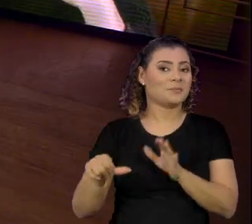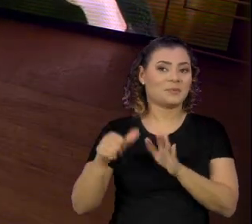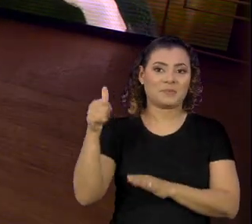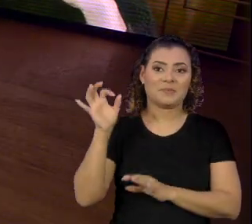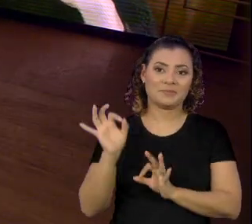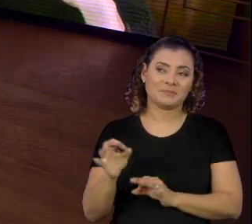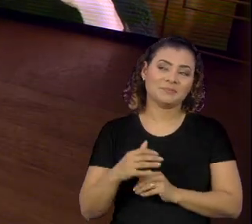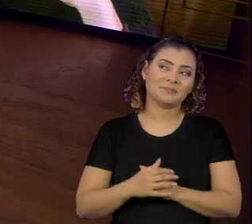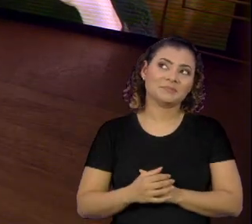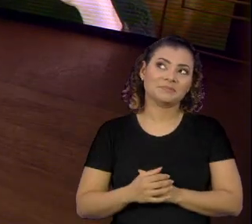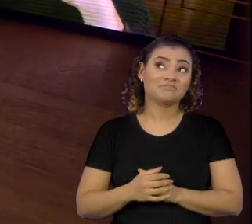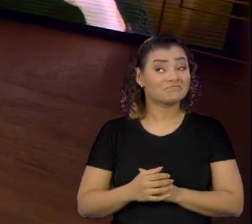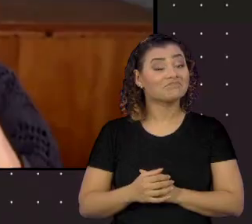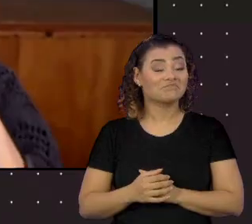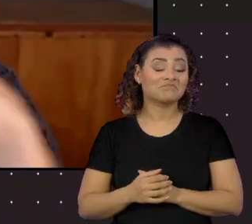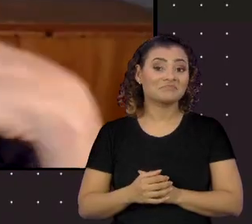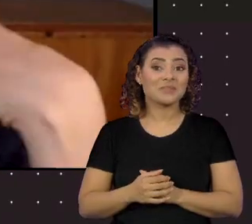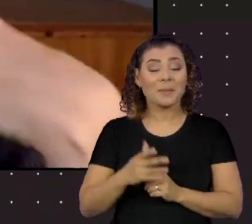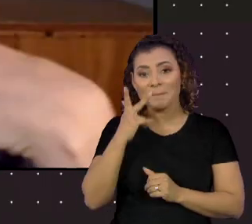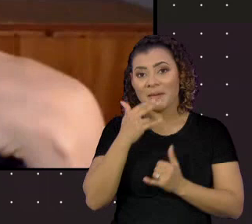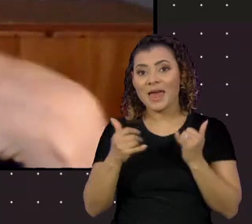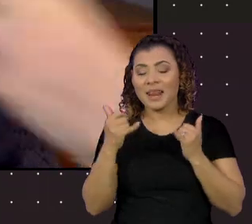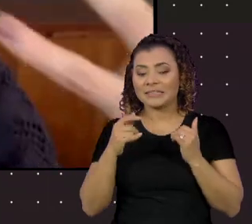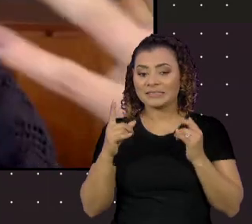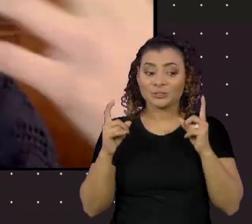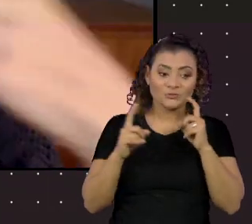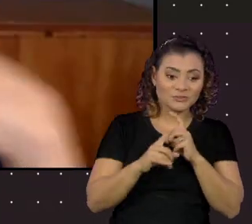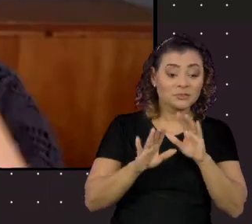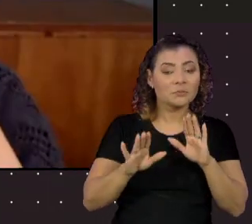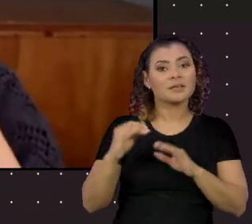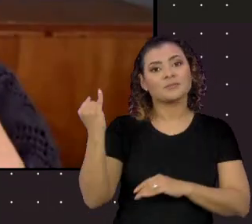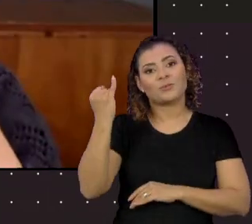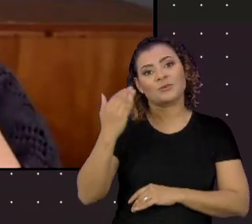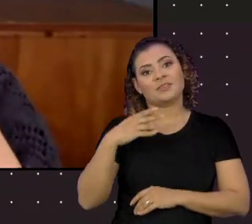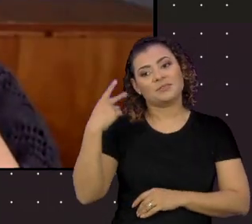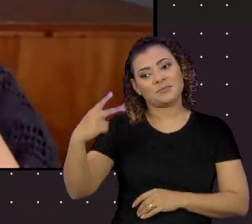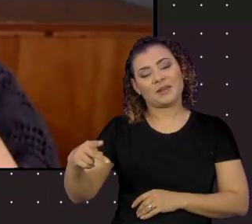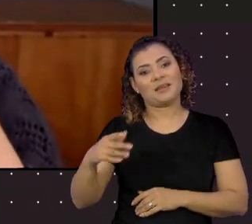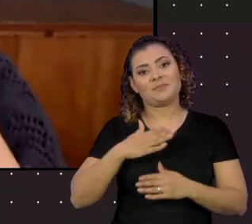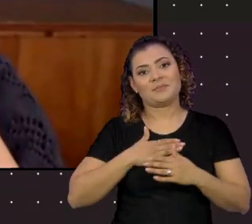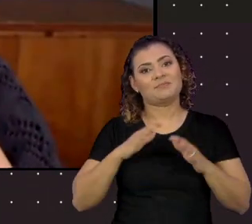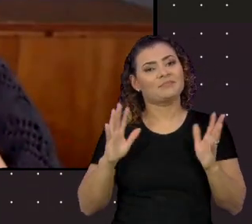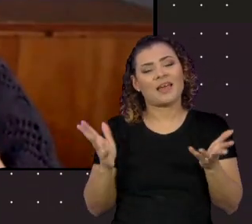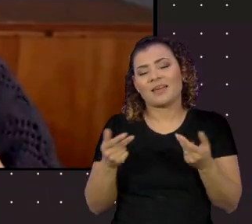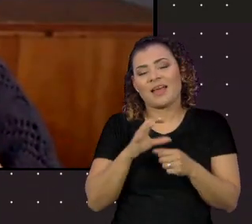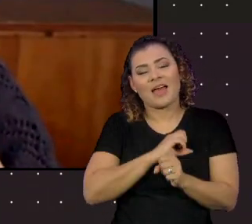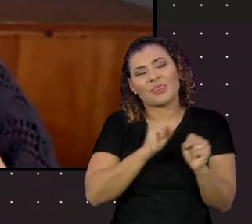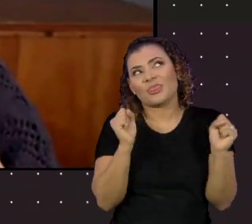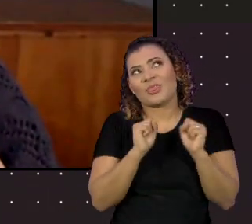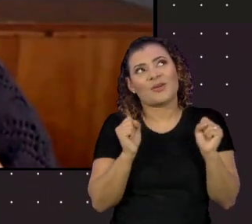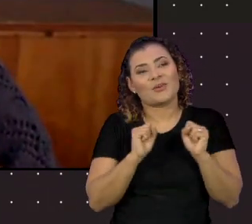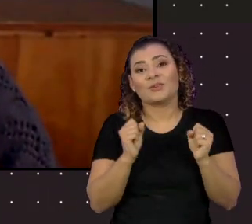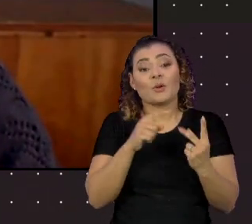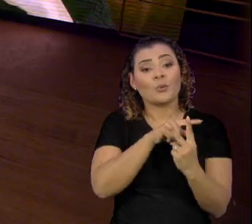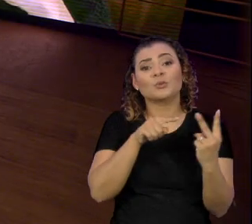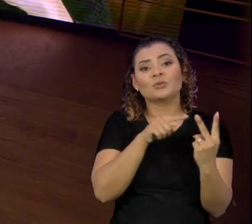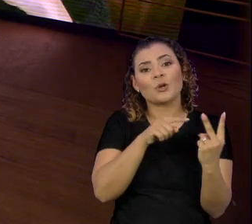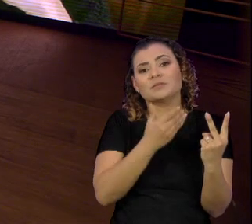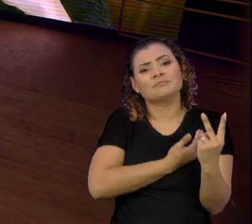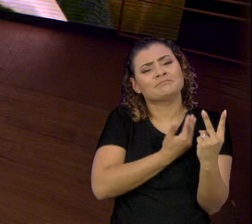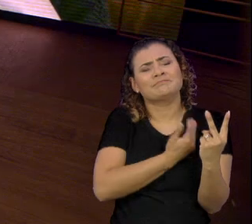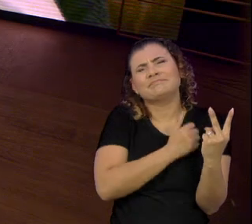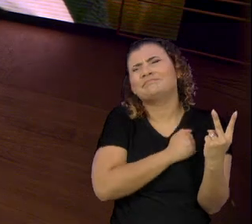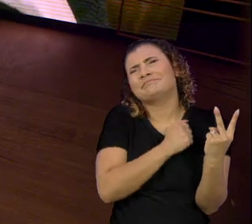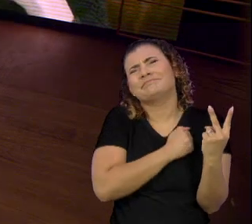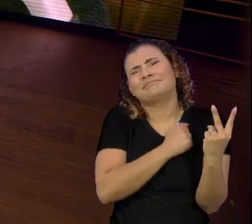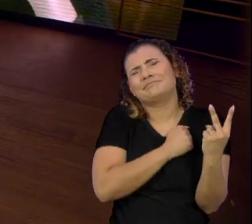também deve ter sido para ele difícil, mas foi muito importante para ele. Eu adoro, assim, são os meus dois